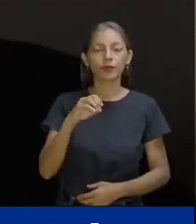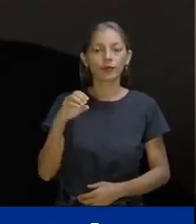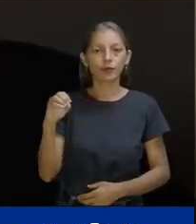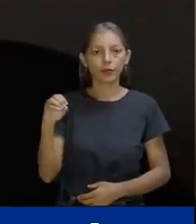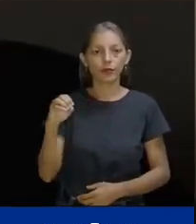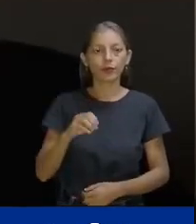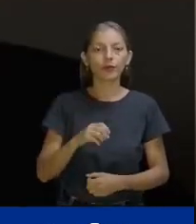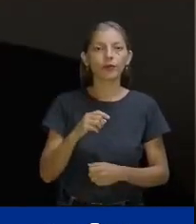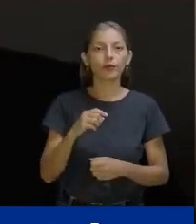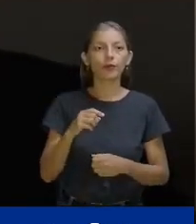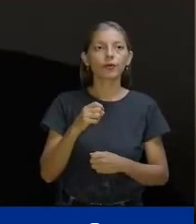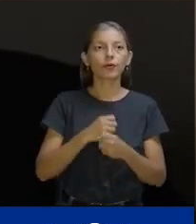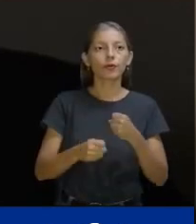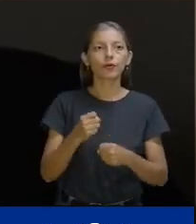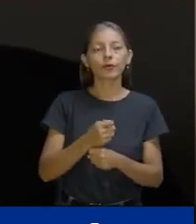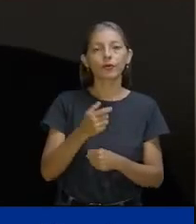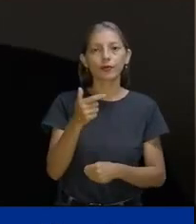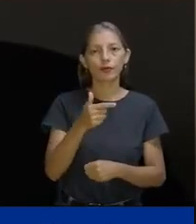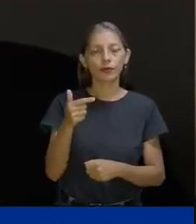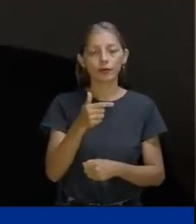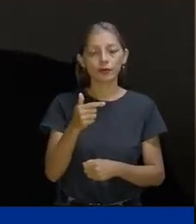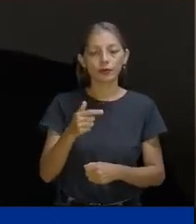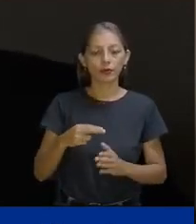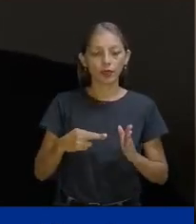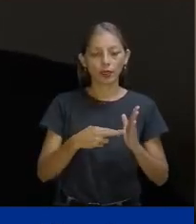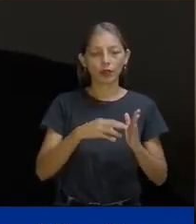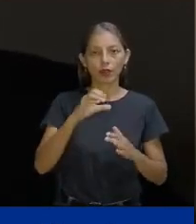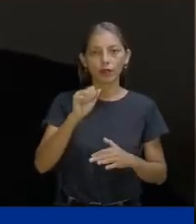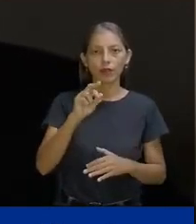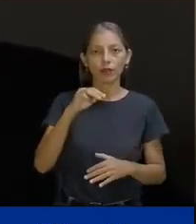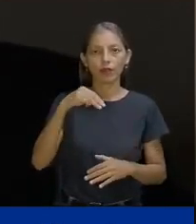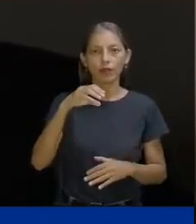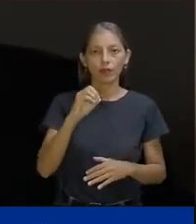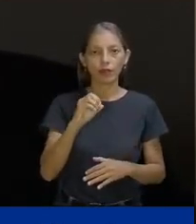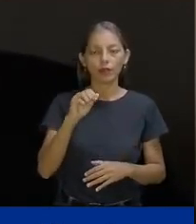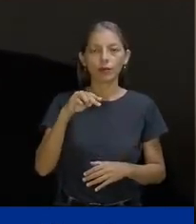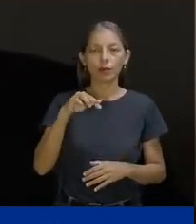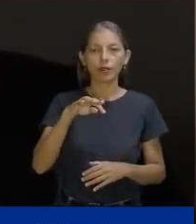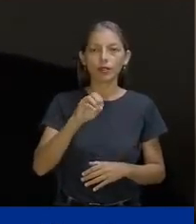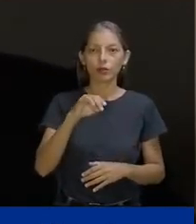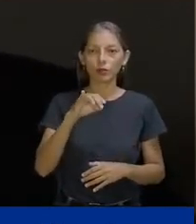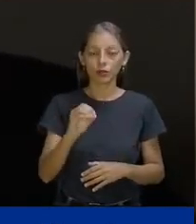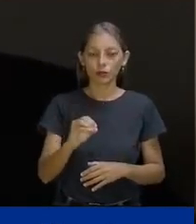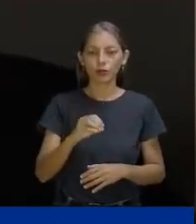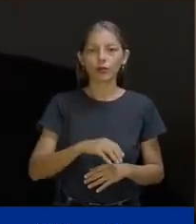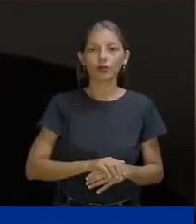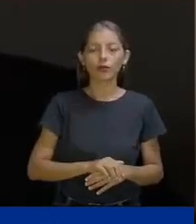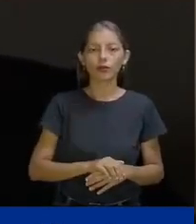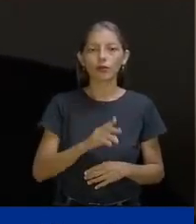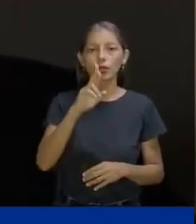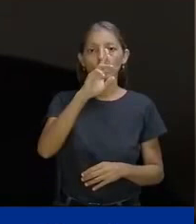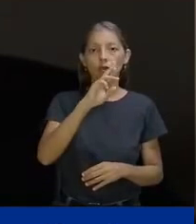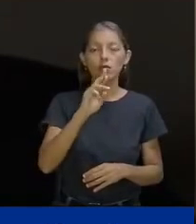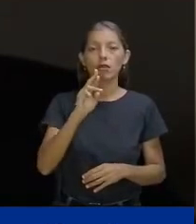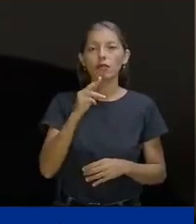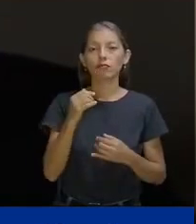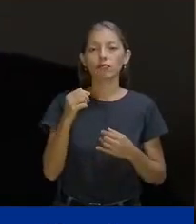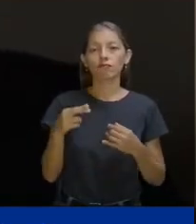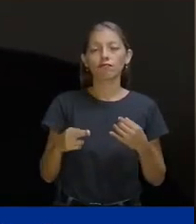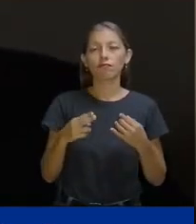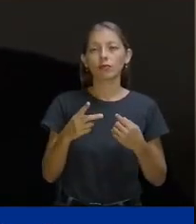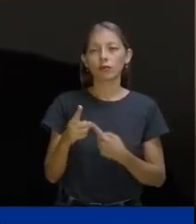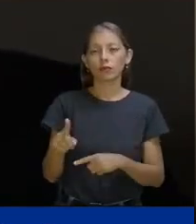601.667 de 2022, cujo relator é desembargador Carmo Antônio, investigante ao Ministério Público, investigado é Fábio Wilson Moreira